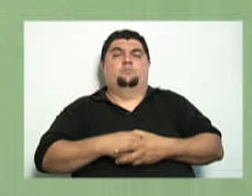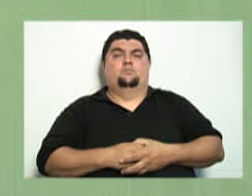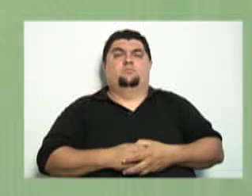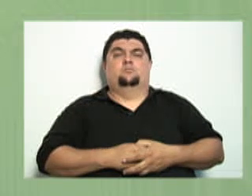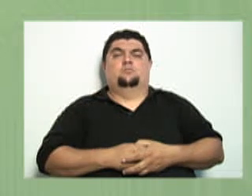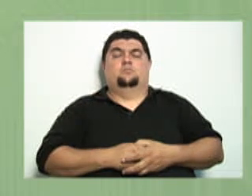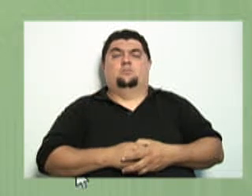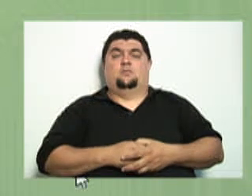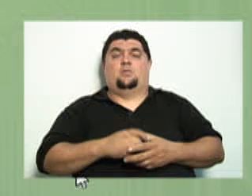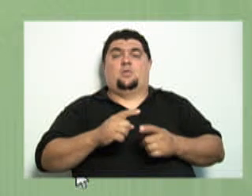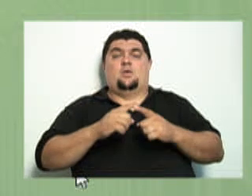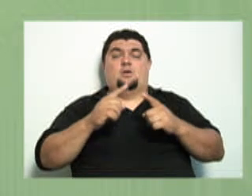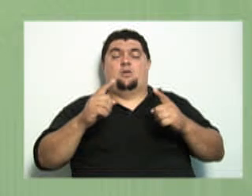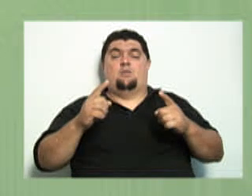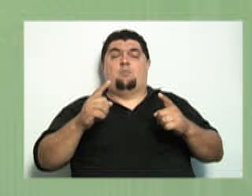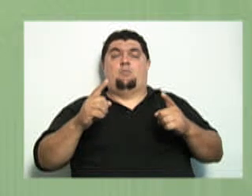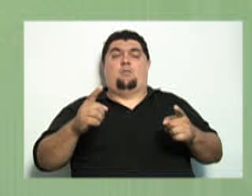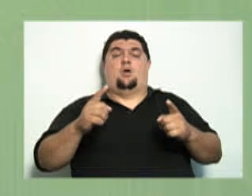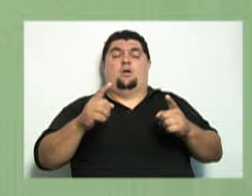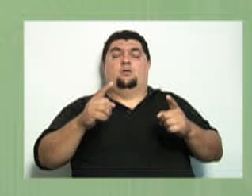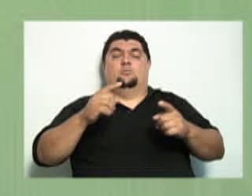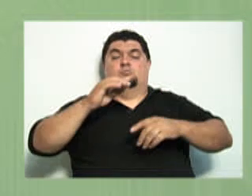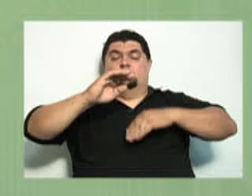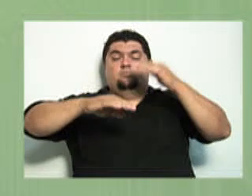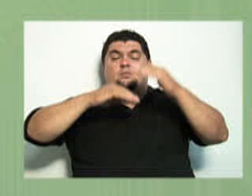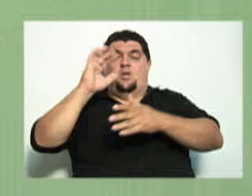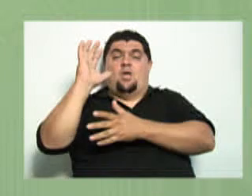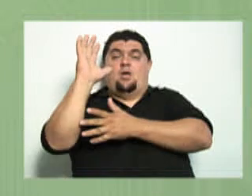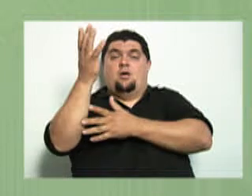Já o desenvolvimento ambiental